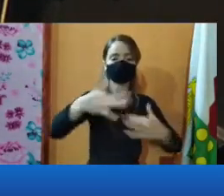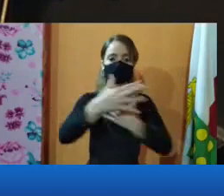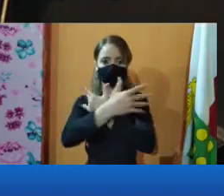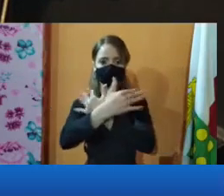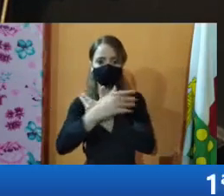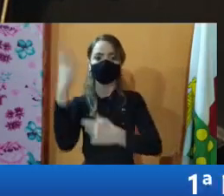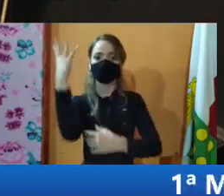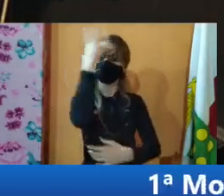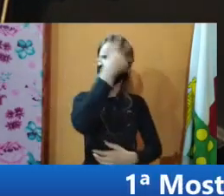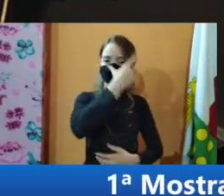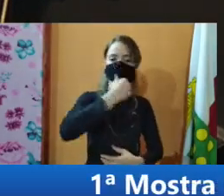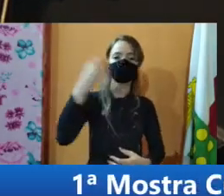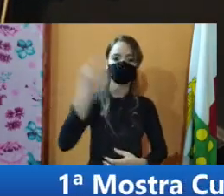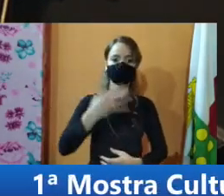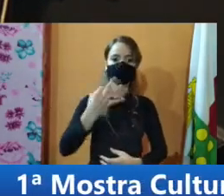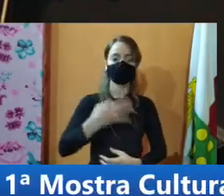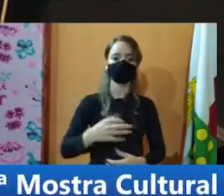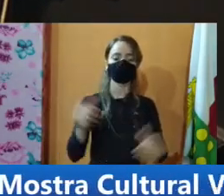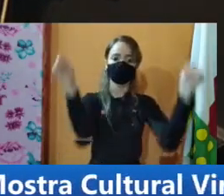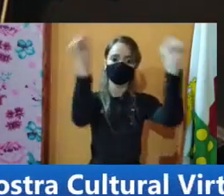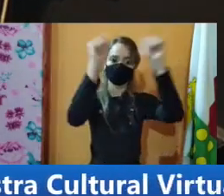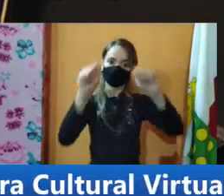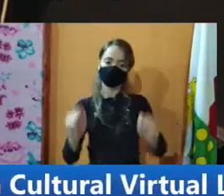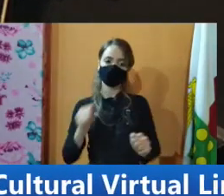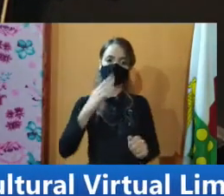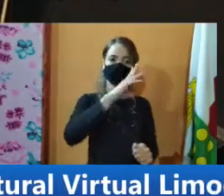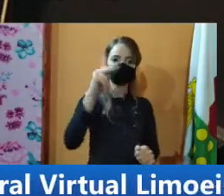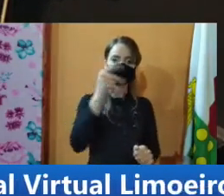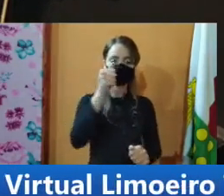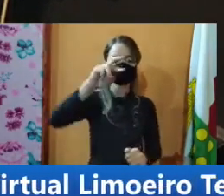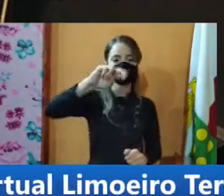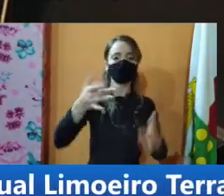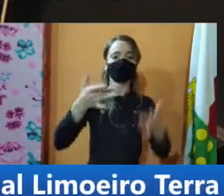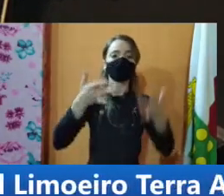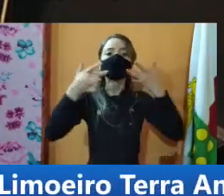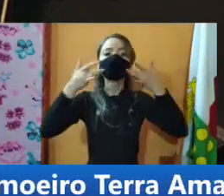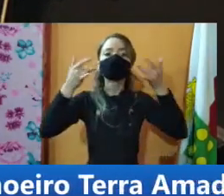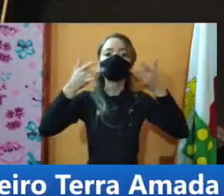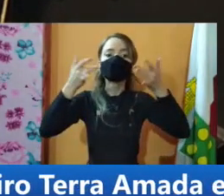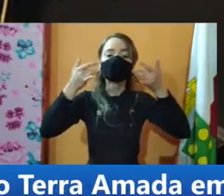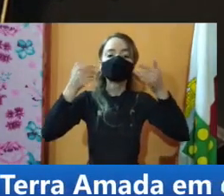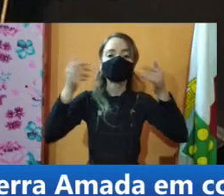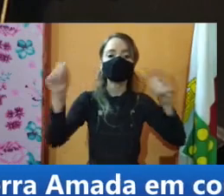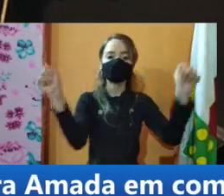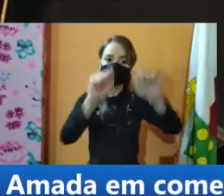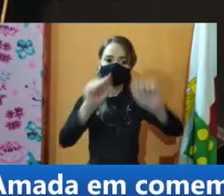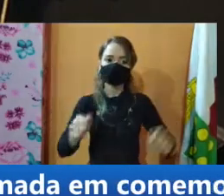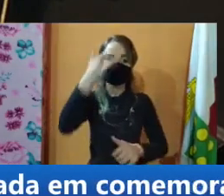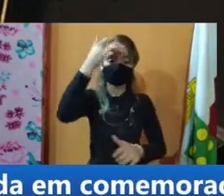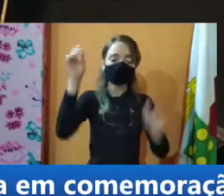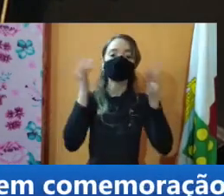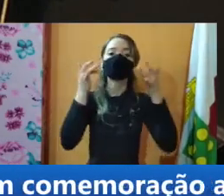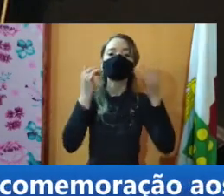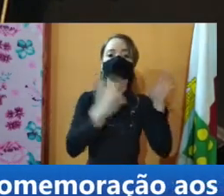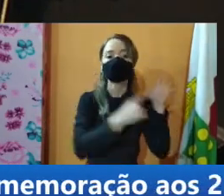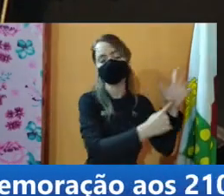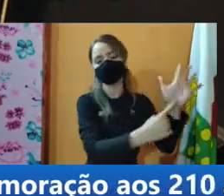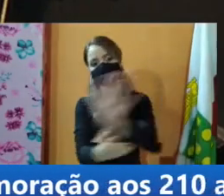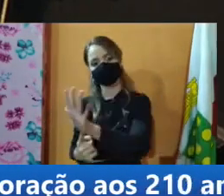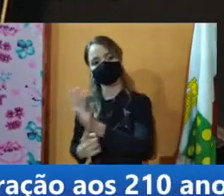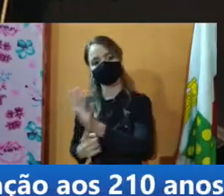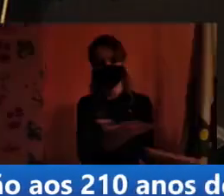essa mudança. Os artistas Charlon Cabral e Tiago Freitas interpretam nesta noite a obra para todos